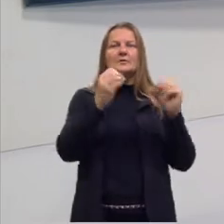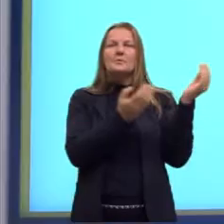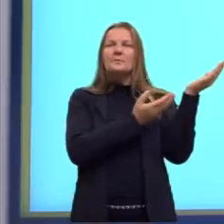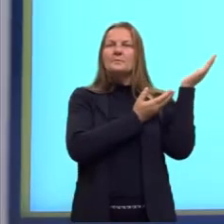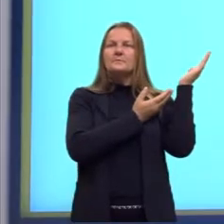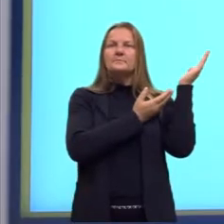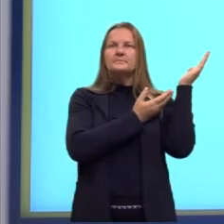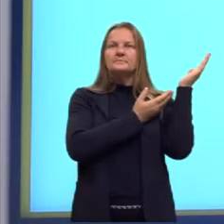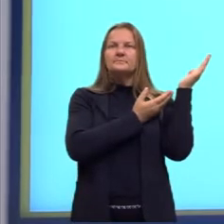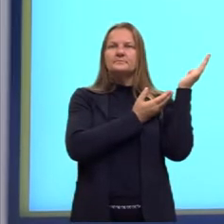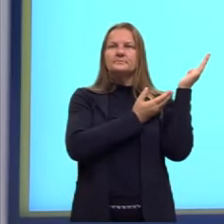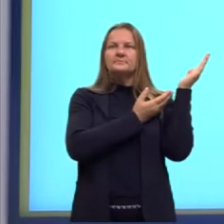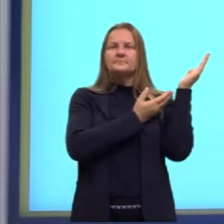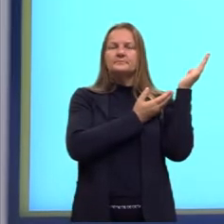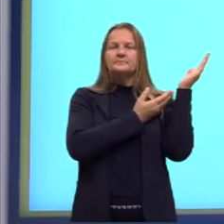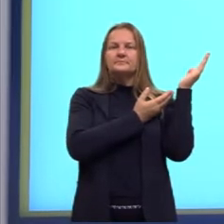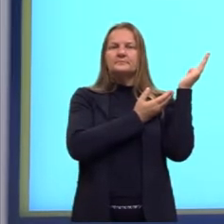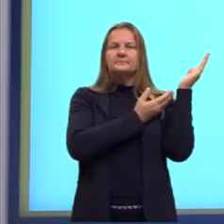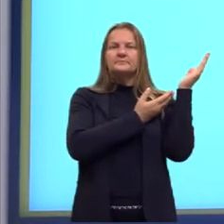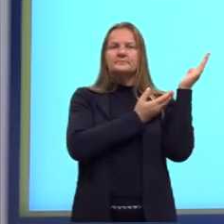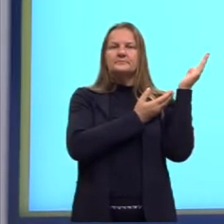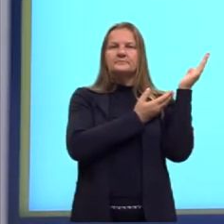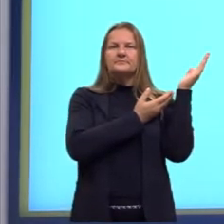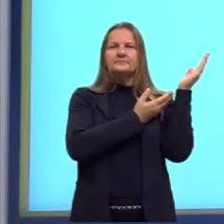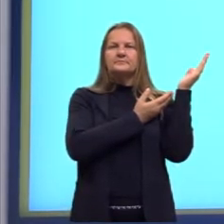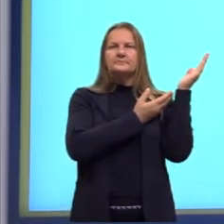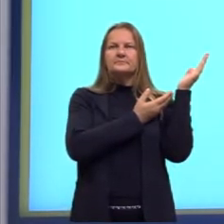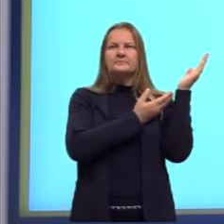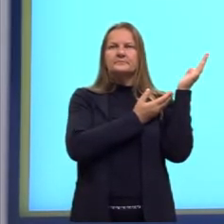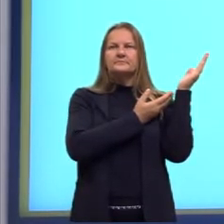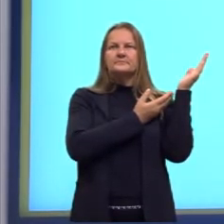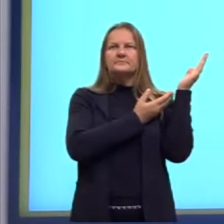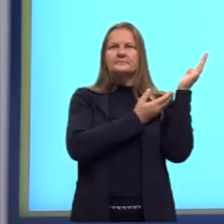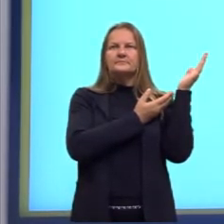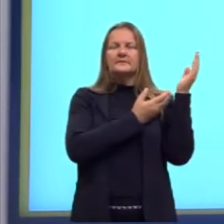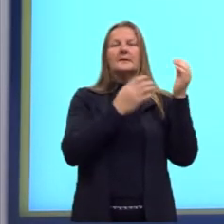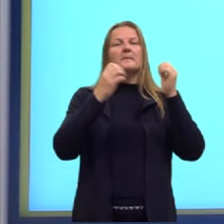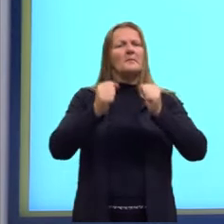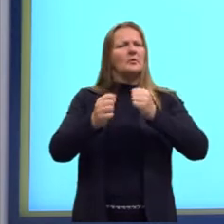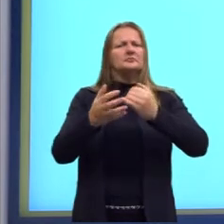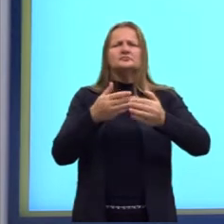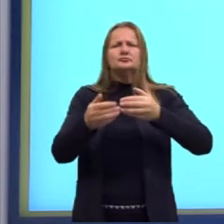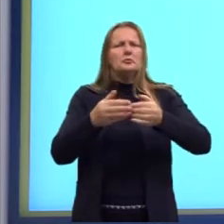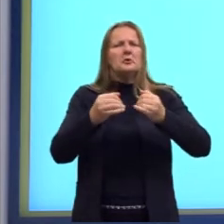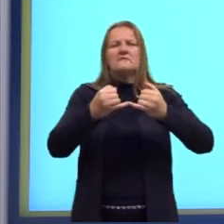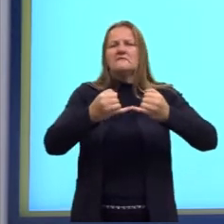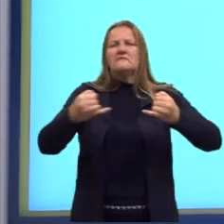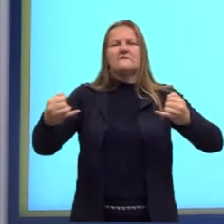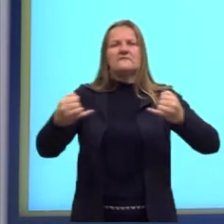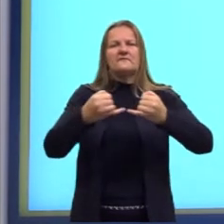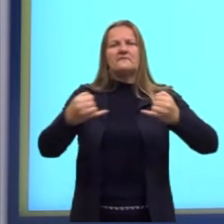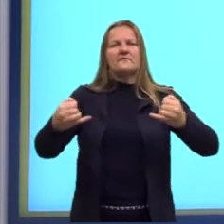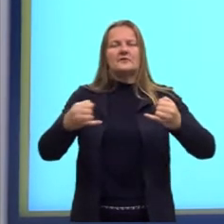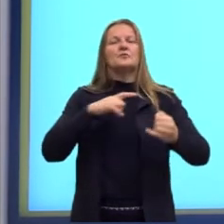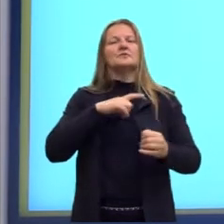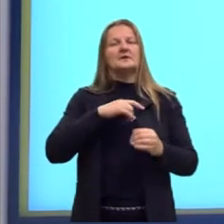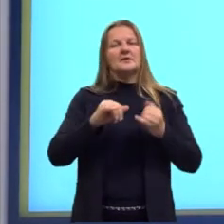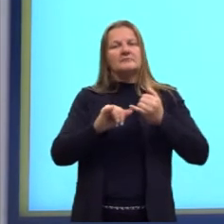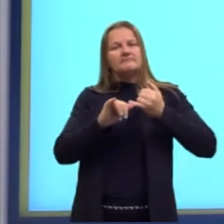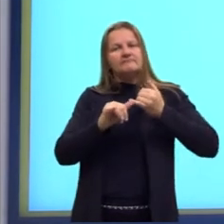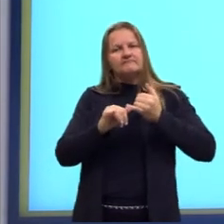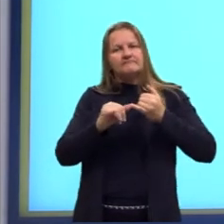modelo existem outros modelos de resistores né E ali também fala que pode ser um fio comum também existe uma resistência